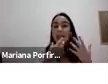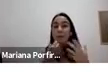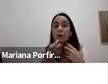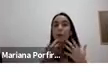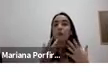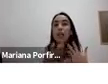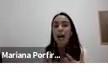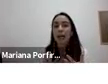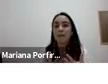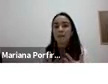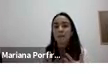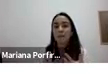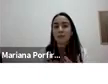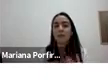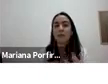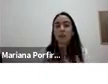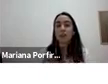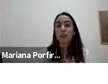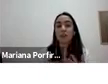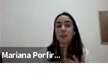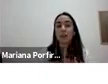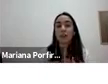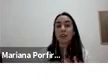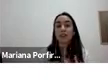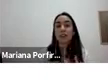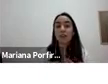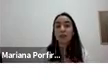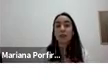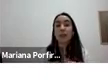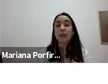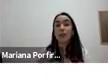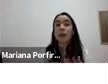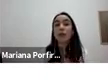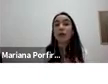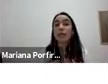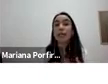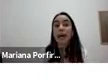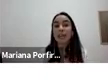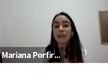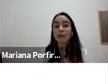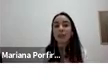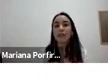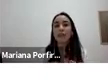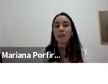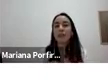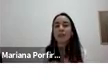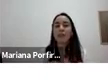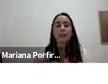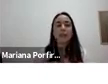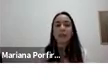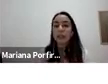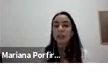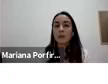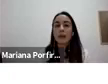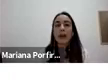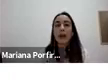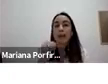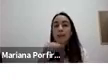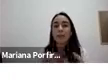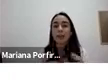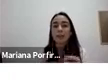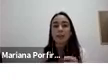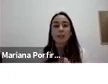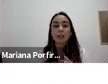o sistema muscular, o que a gente chama de sistema estomatognático, que envolve a mastigação,